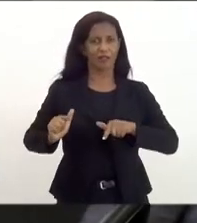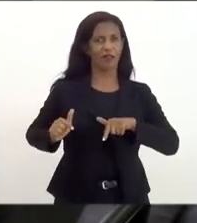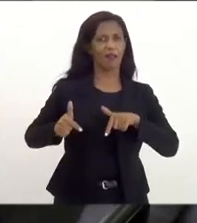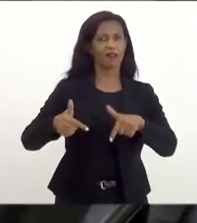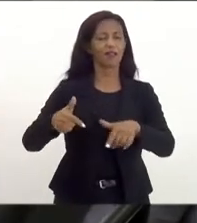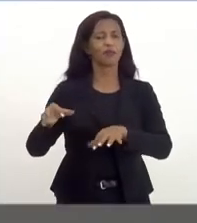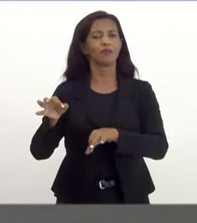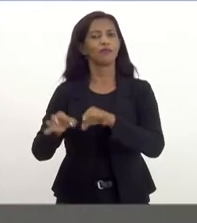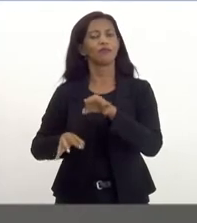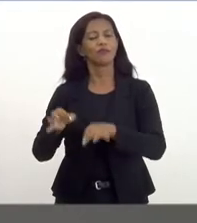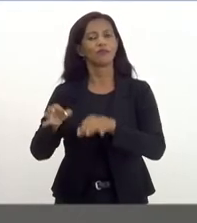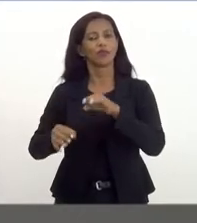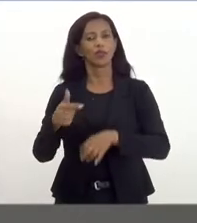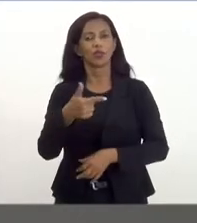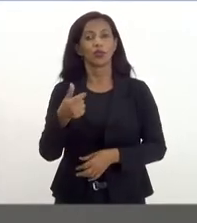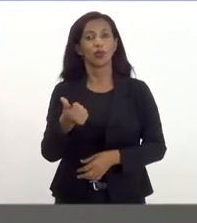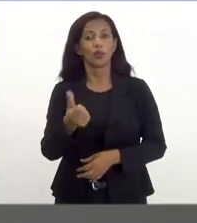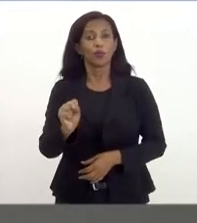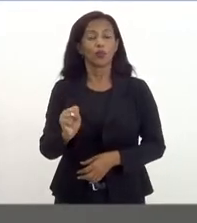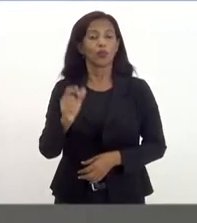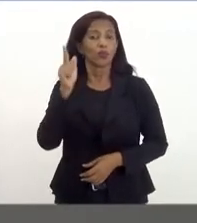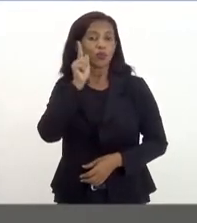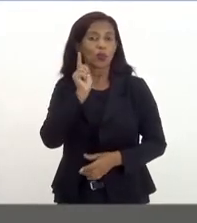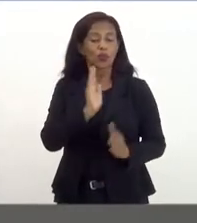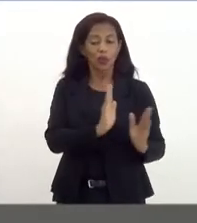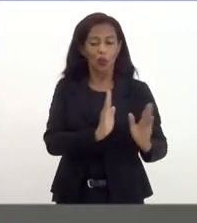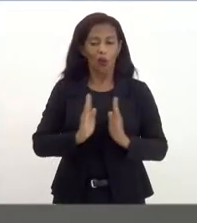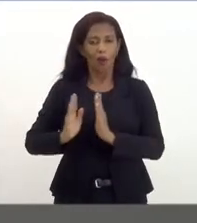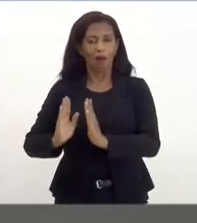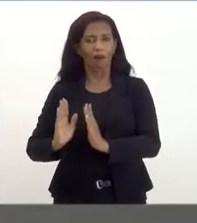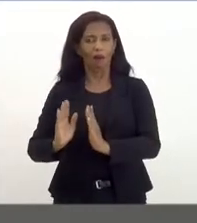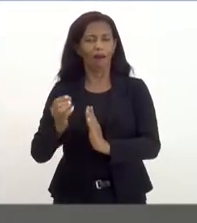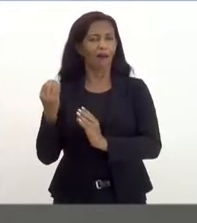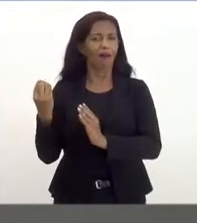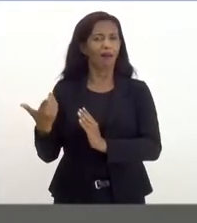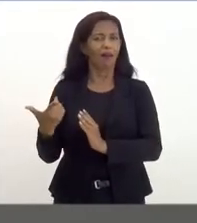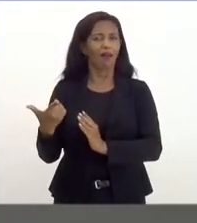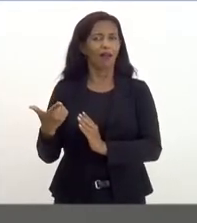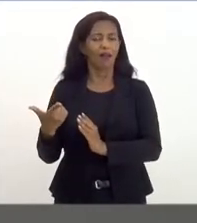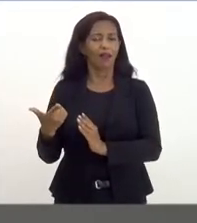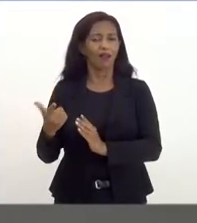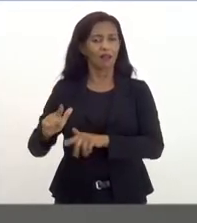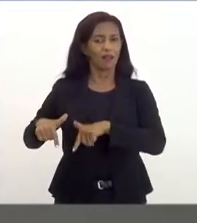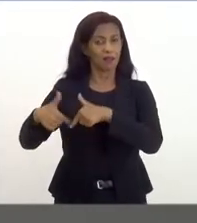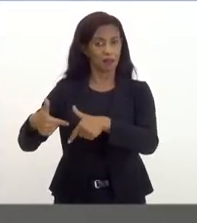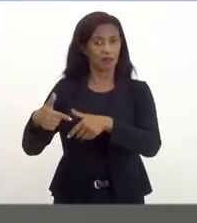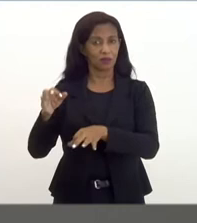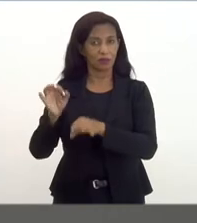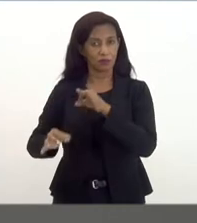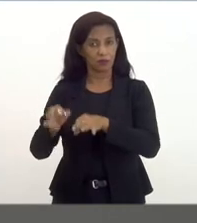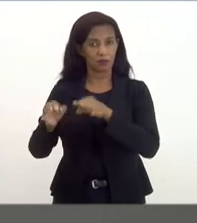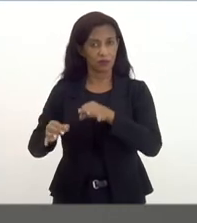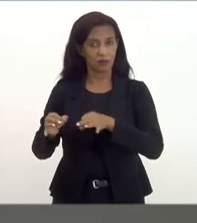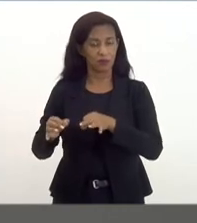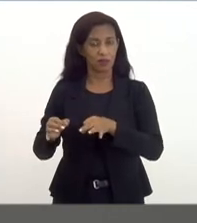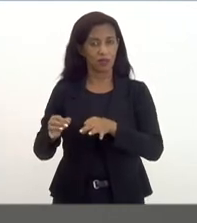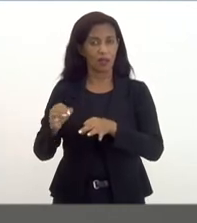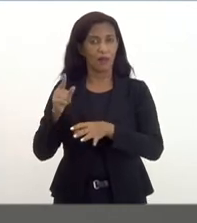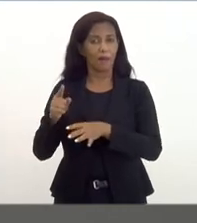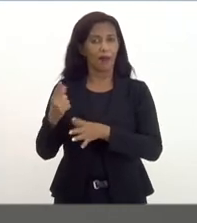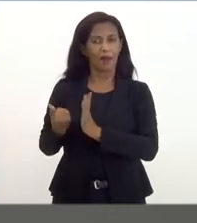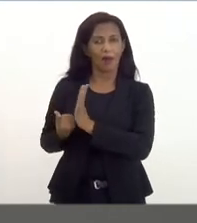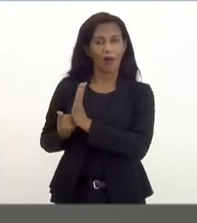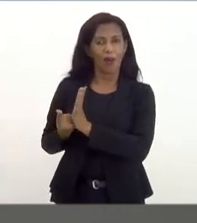de ação judicial de 2018 a gente só conseguiu passar de 18 2018 da ação judicial para 2020